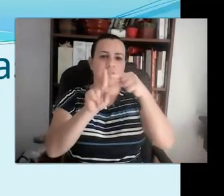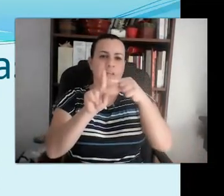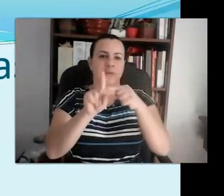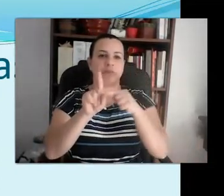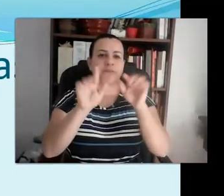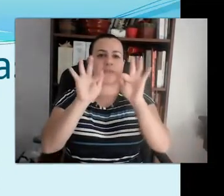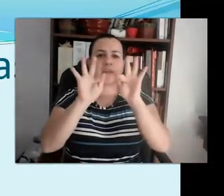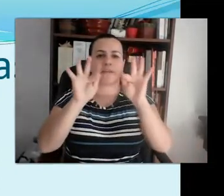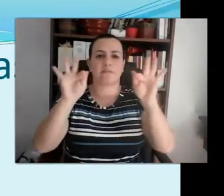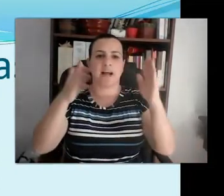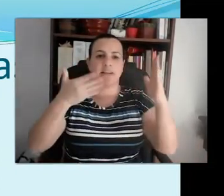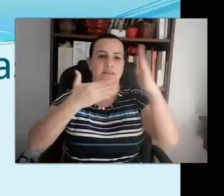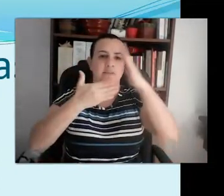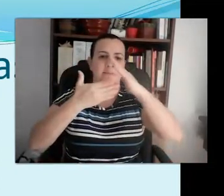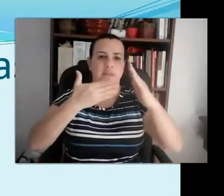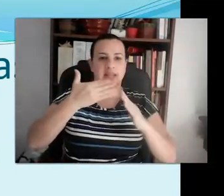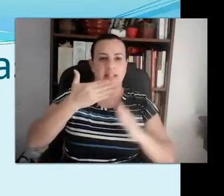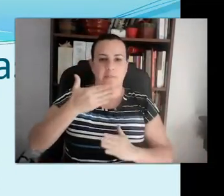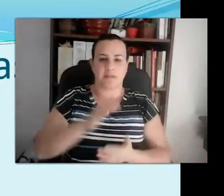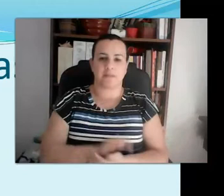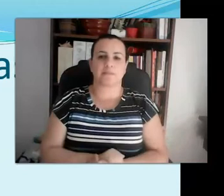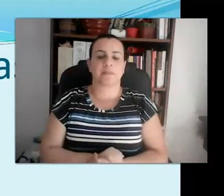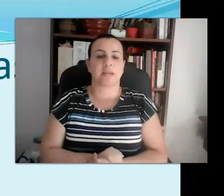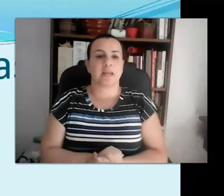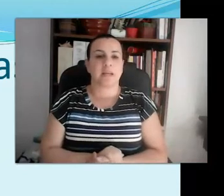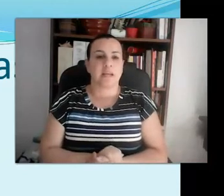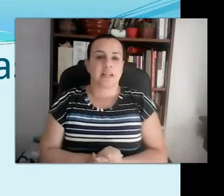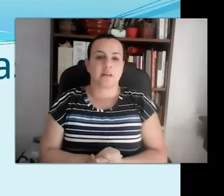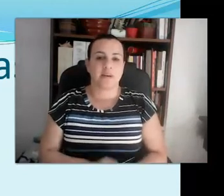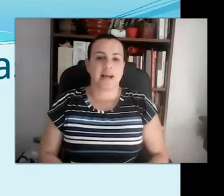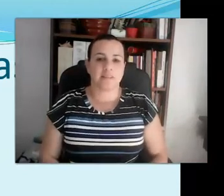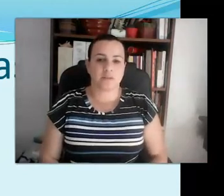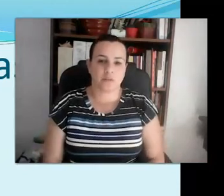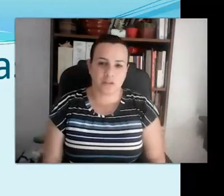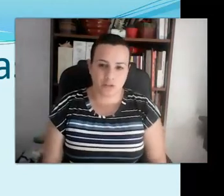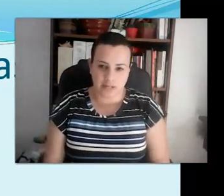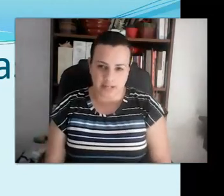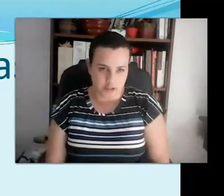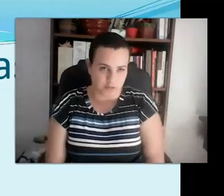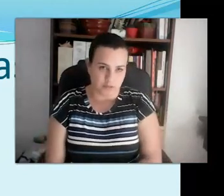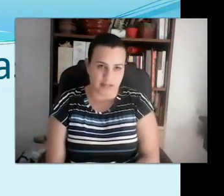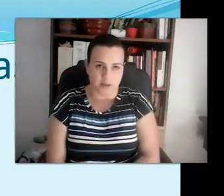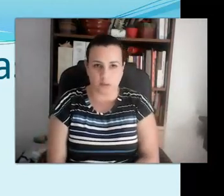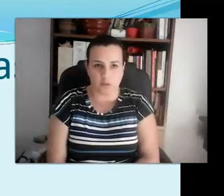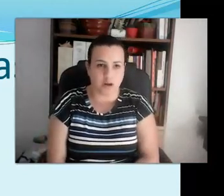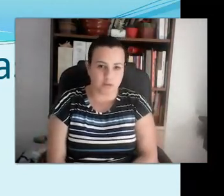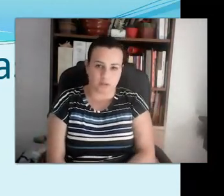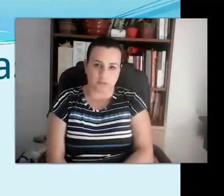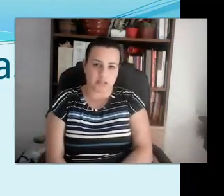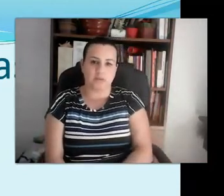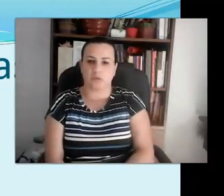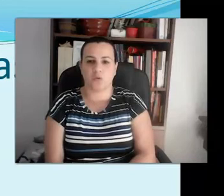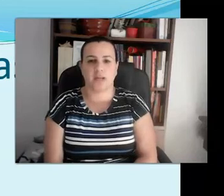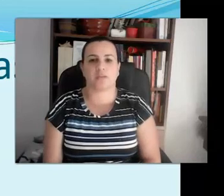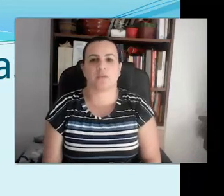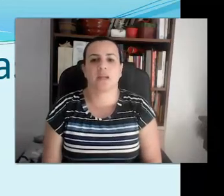né? Então, tipo, frase, Libras. Então, frases com sentido negativo, né? Que eu não gosto, eu